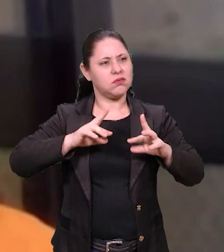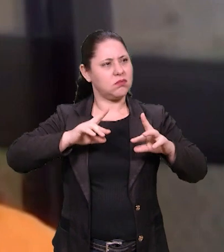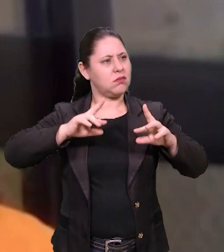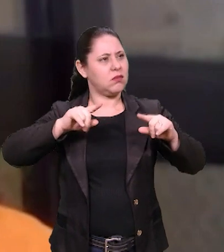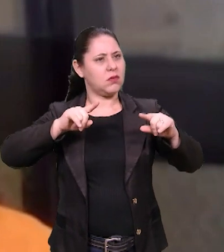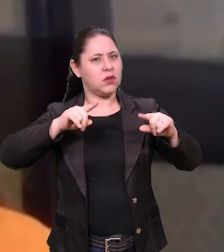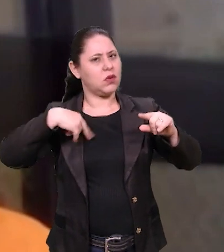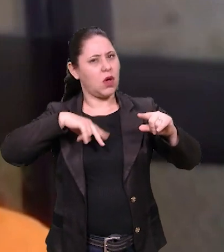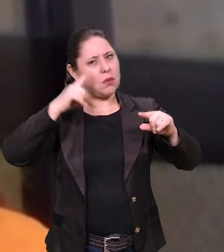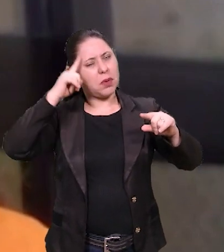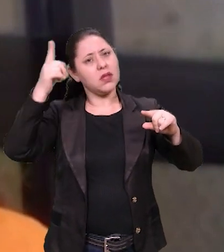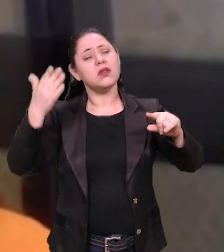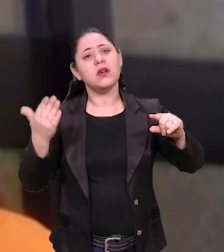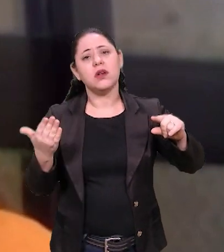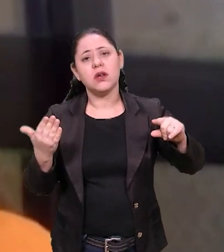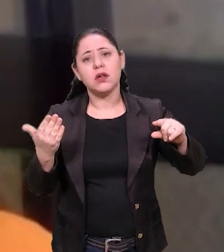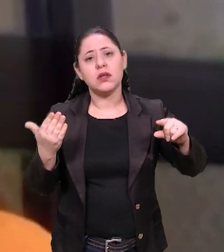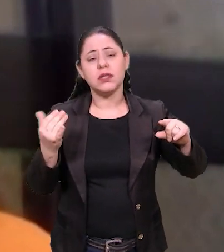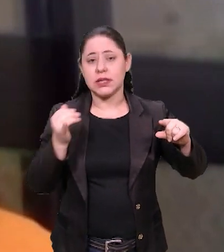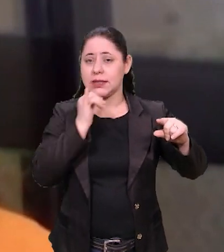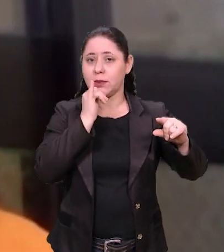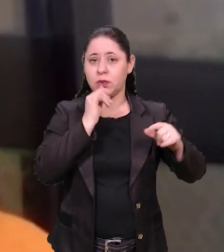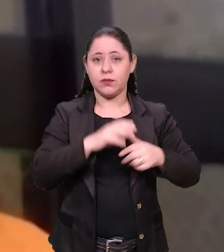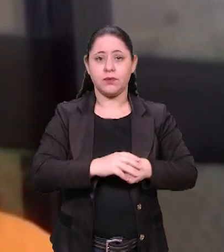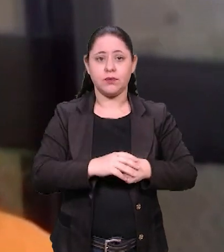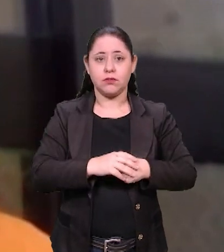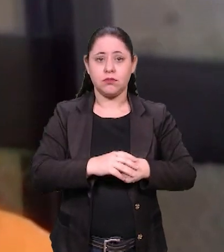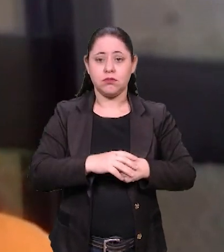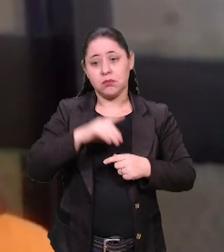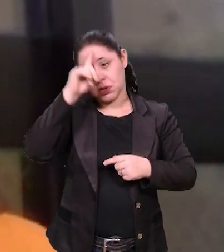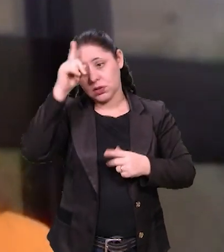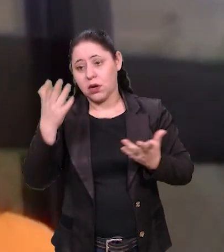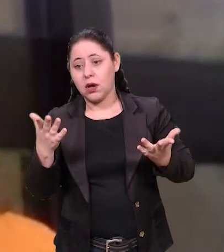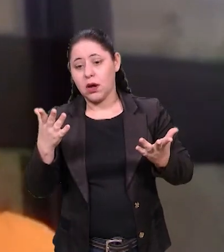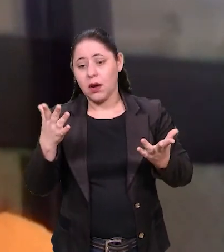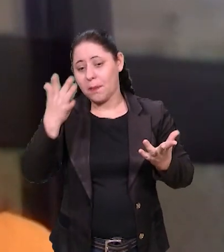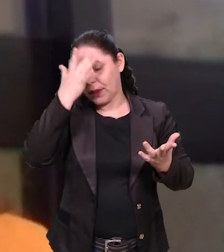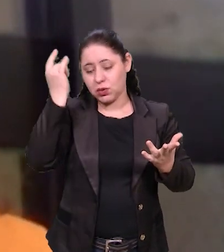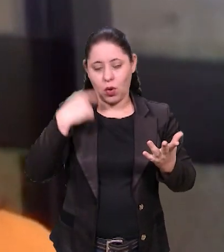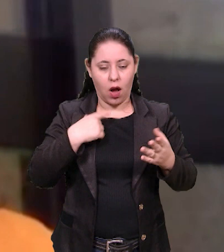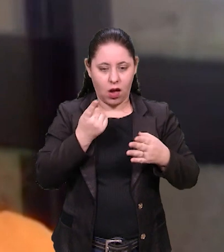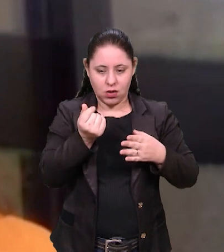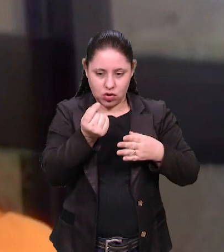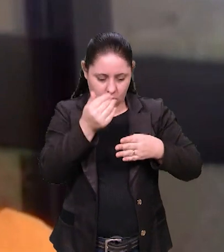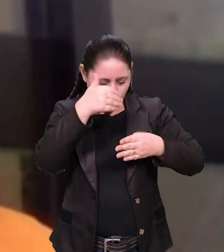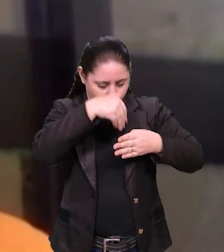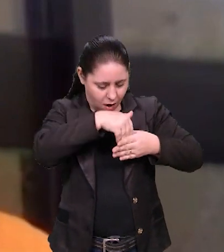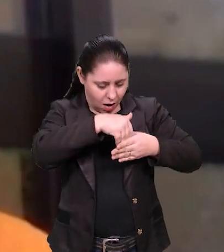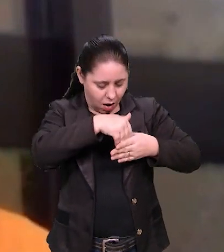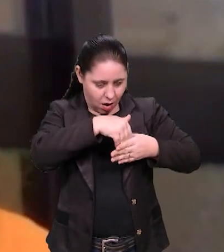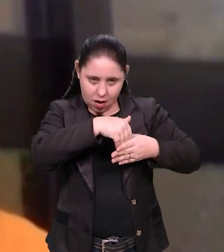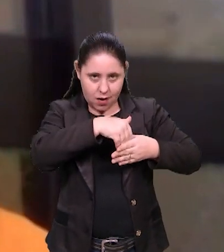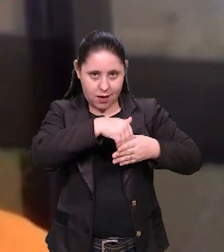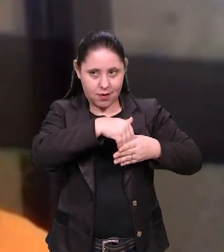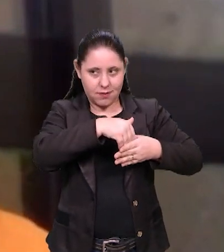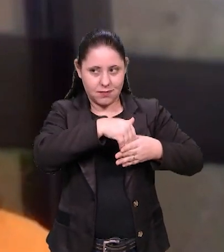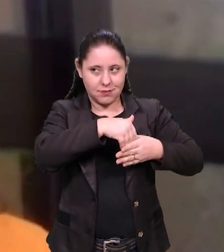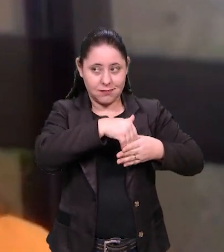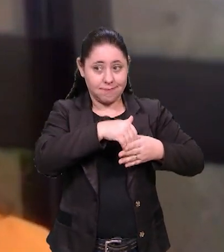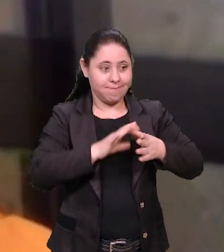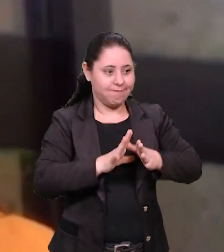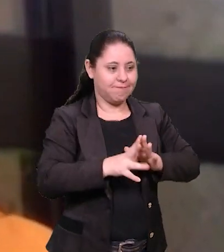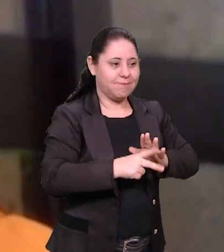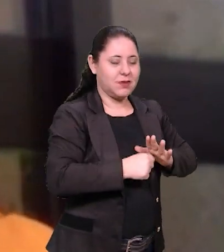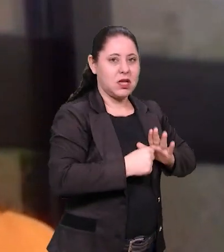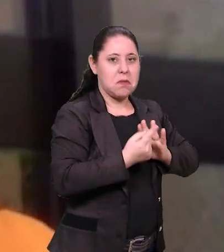A gente imaginaria que as pessoas teriam mais incentivo para devolver algo que tivesse menor valor para quem